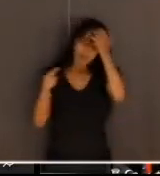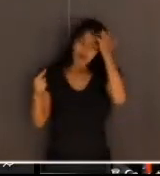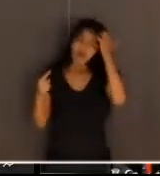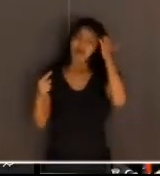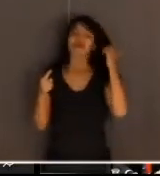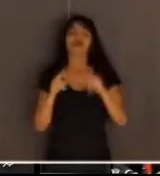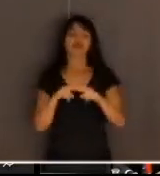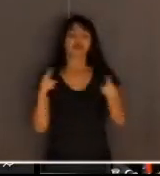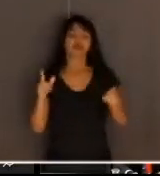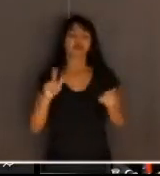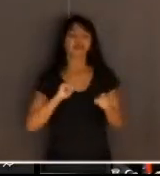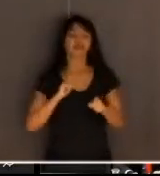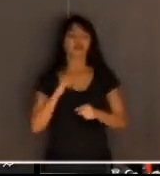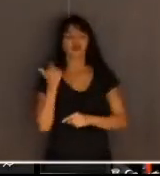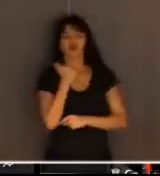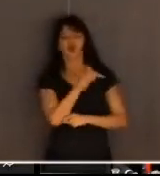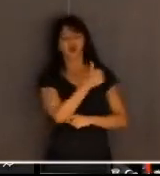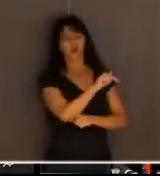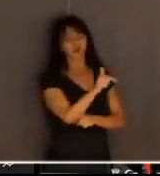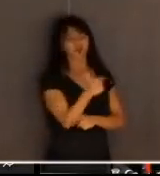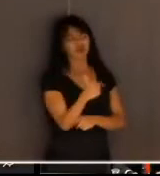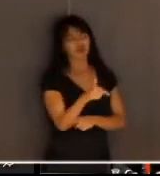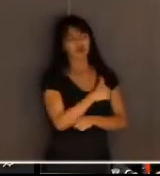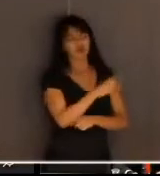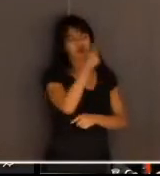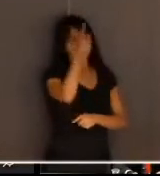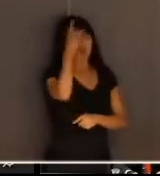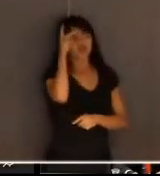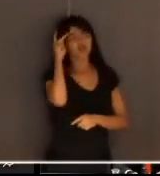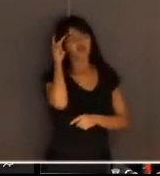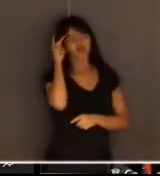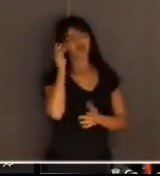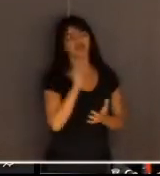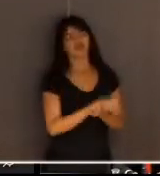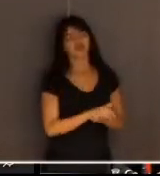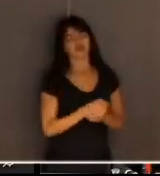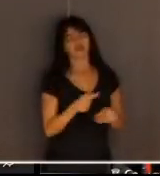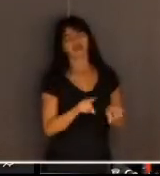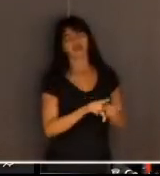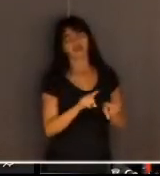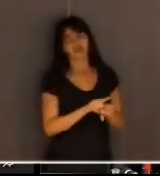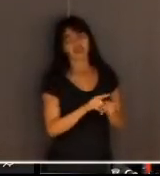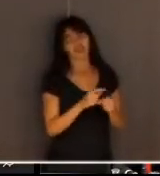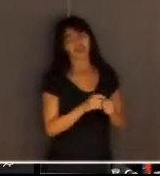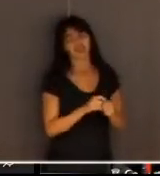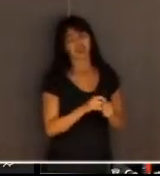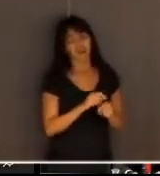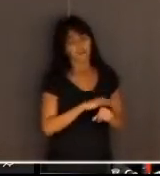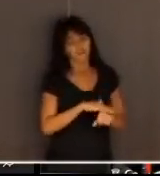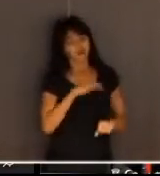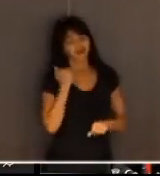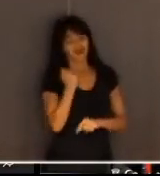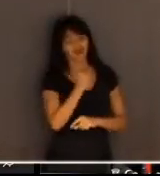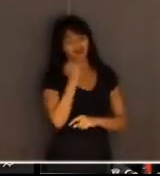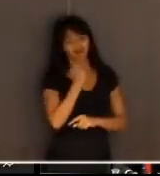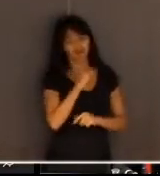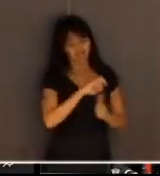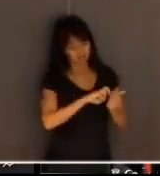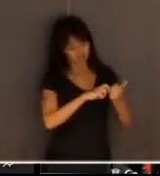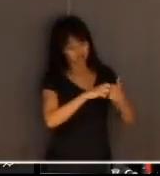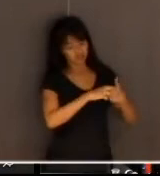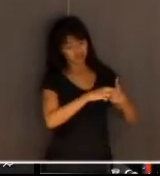há outros receptores dessas argumentações, e esses receptores são os mais importantes, que são os